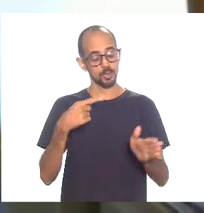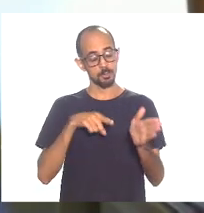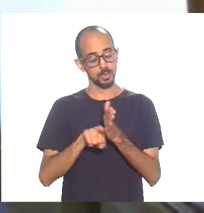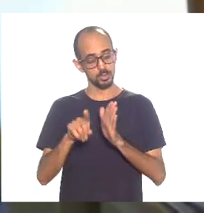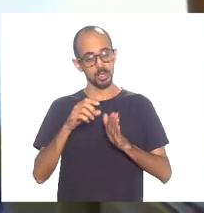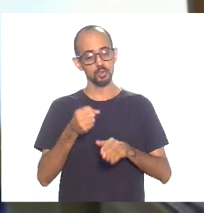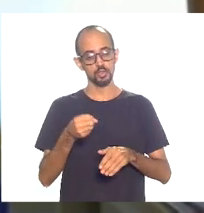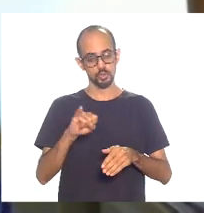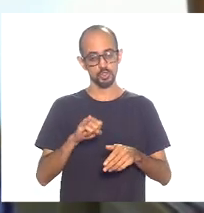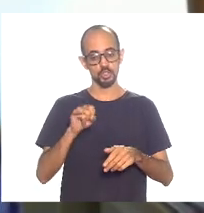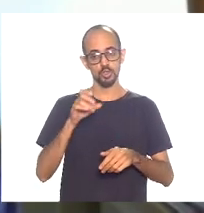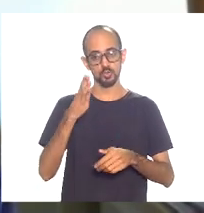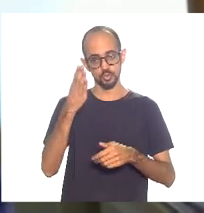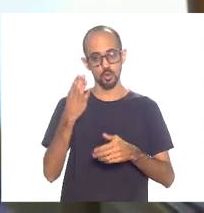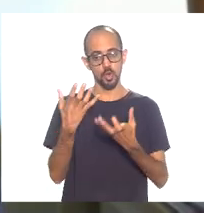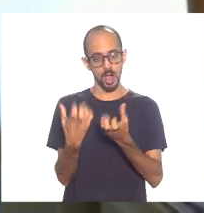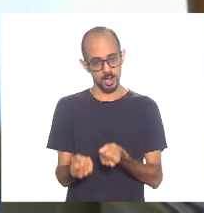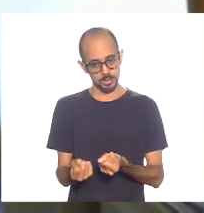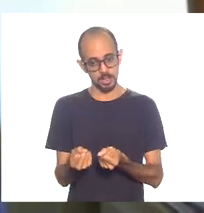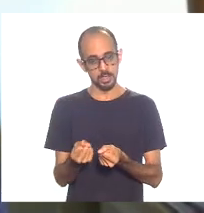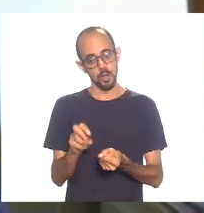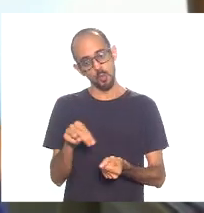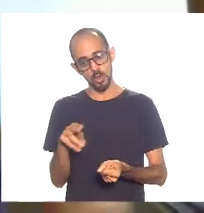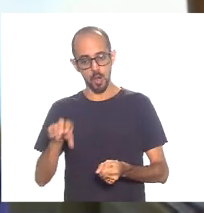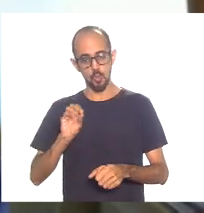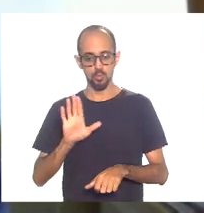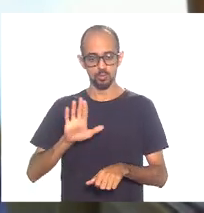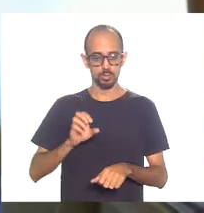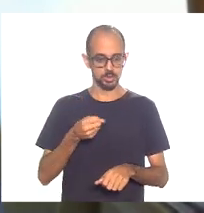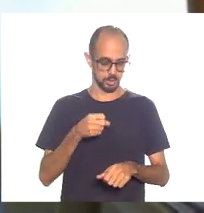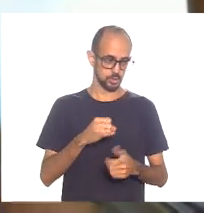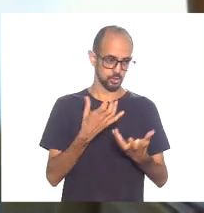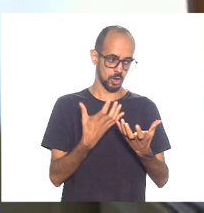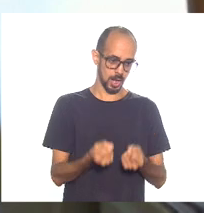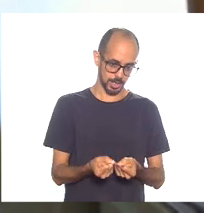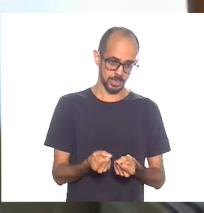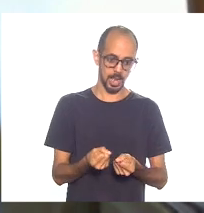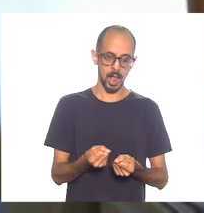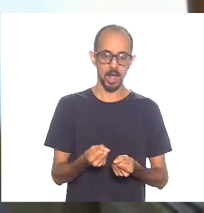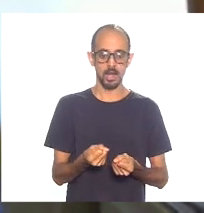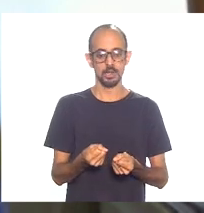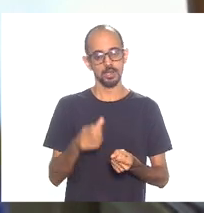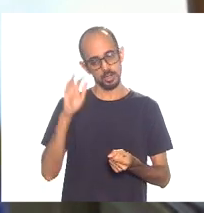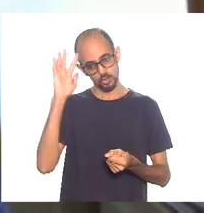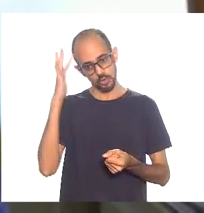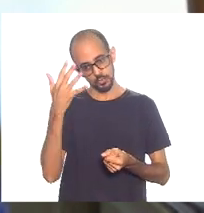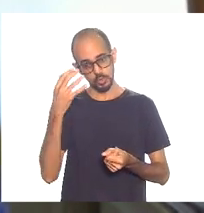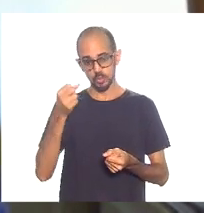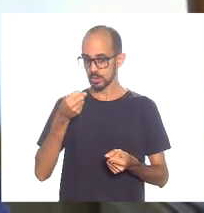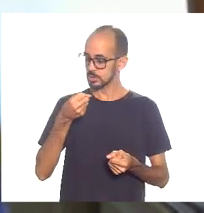Vossa Excelência acata ou não. Se Vossa Excelência acatar, está resolvido. Se não acatar, eu vou querer